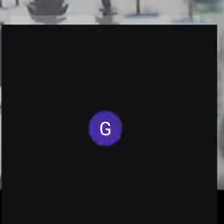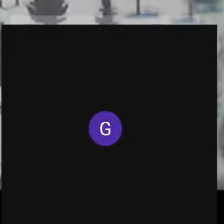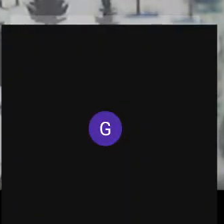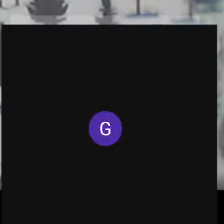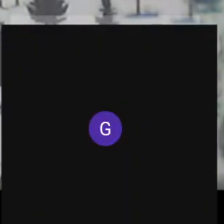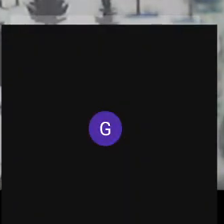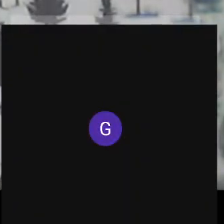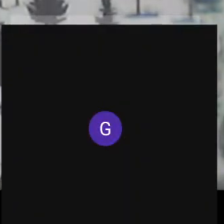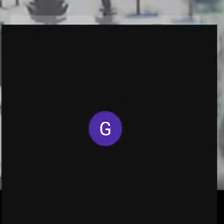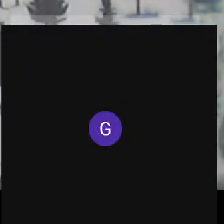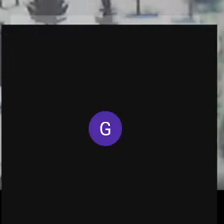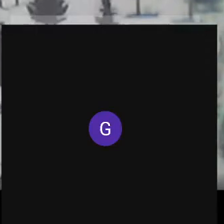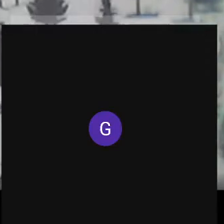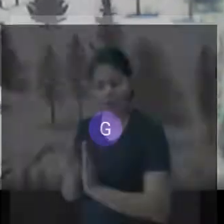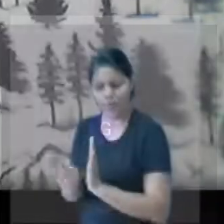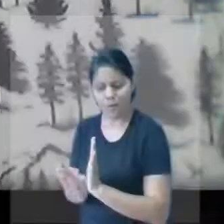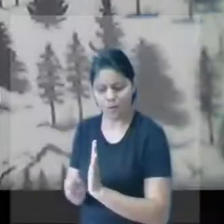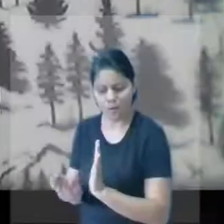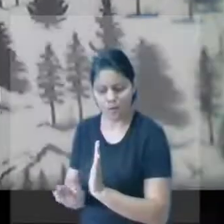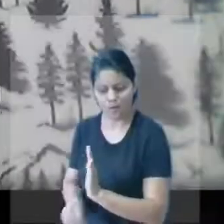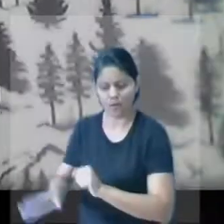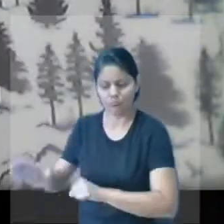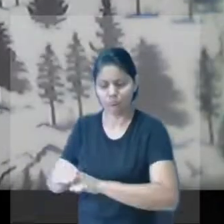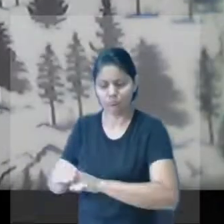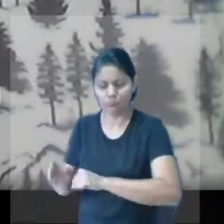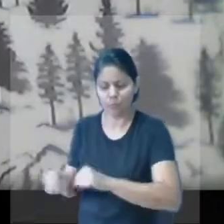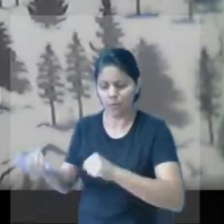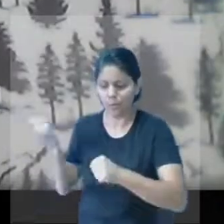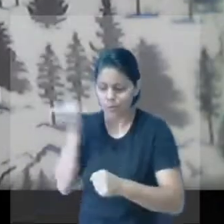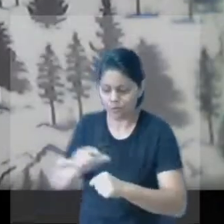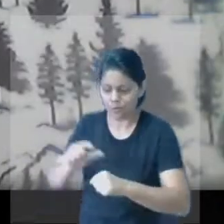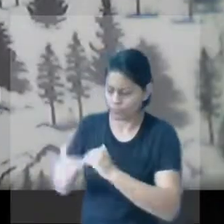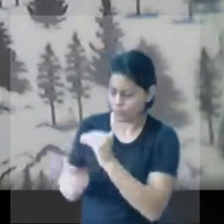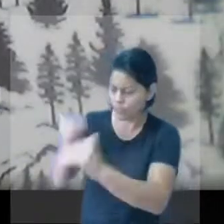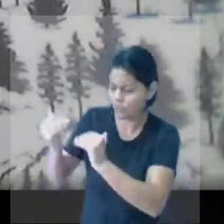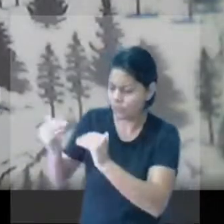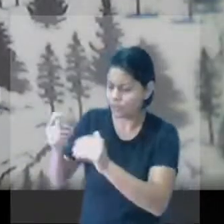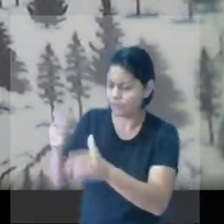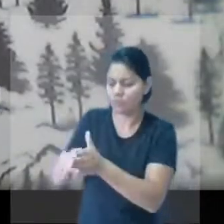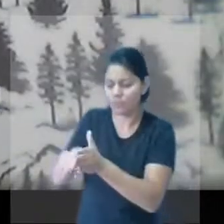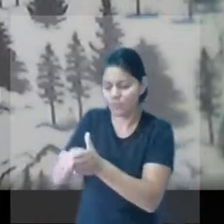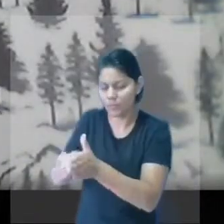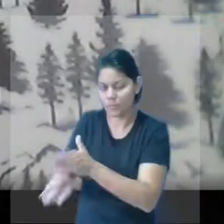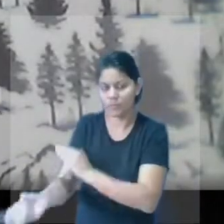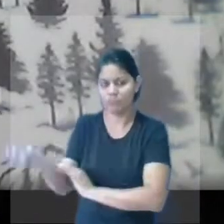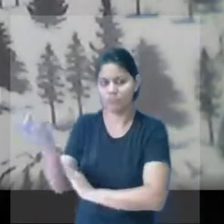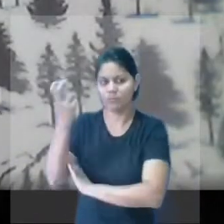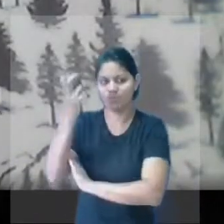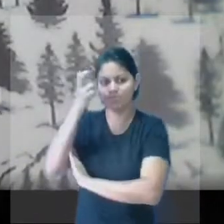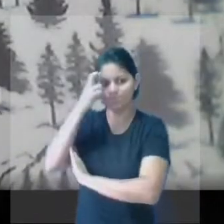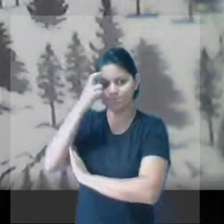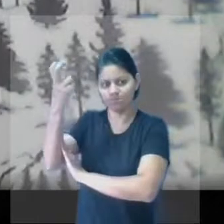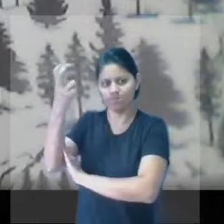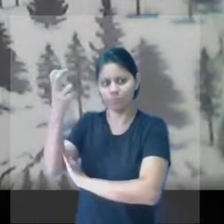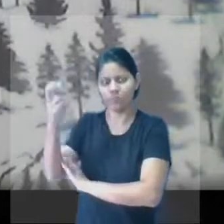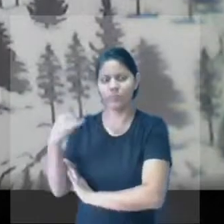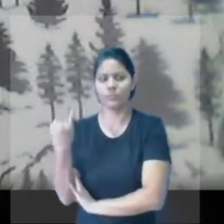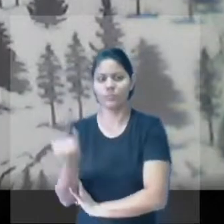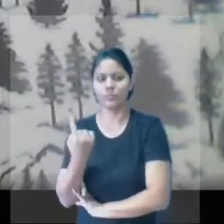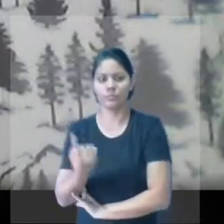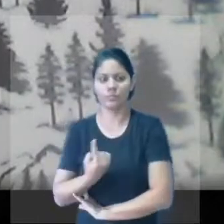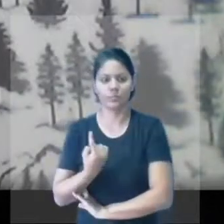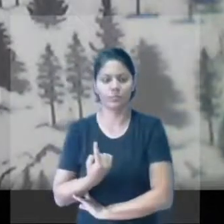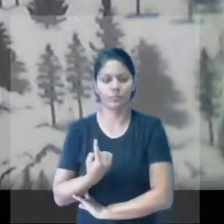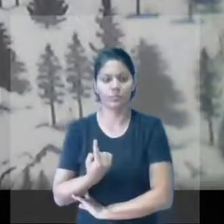que busca desenvolver sua capacidade de investigação científica e autonomia intelectual. E é nesse contexto, né, de